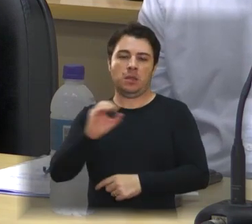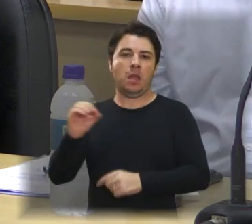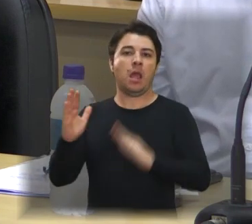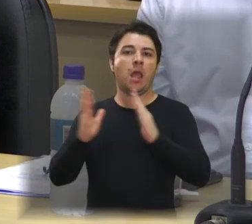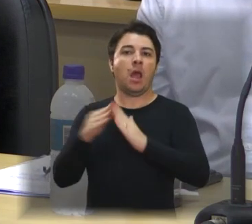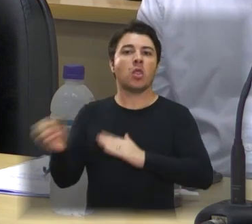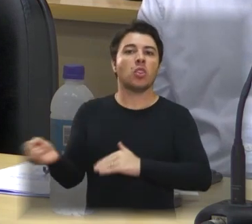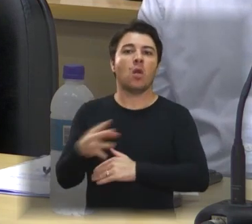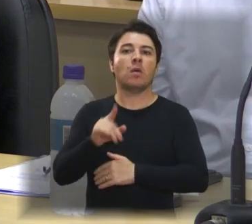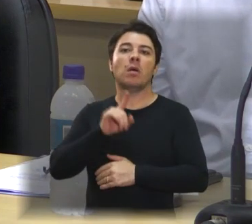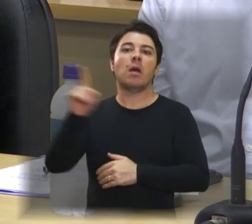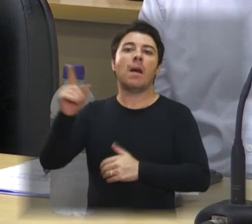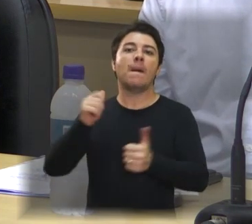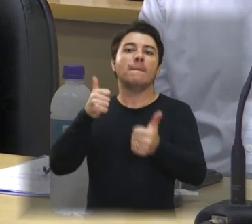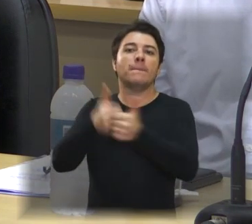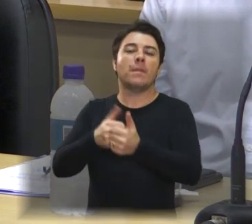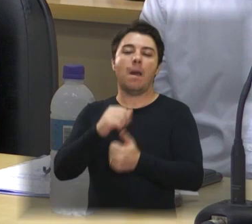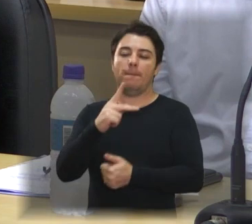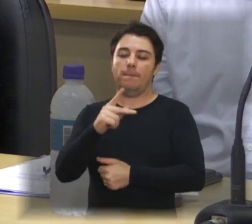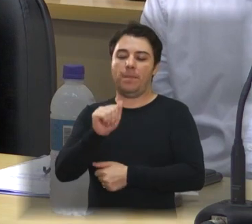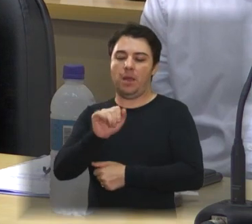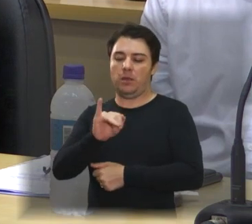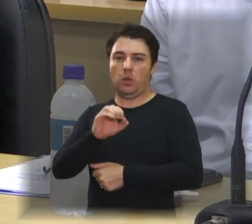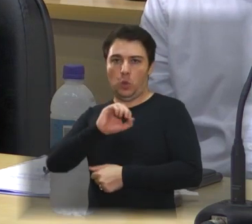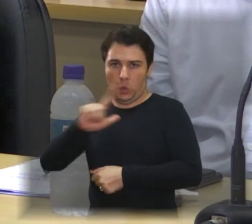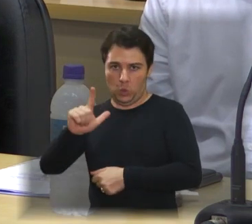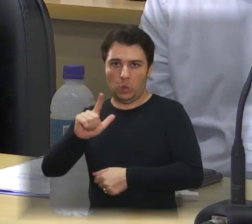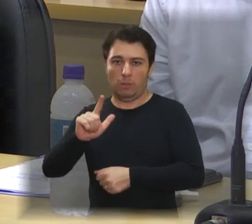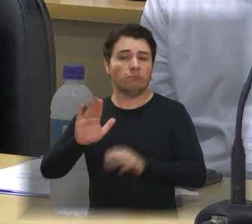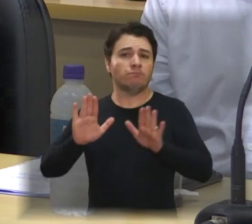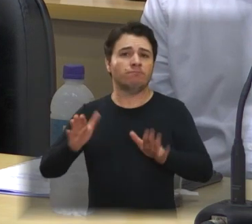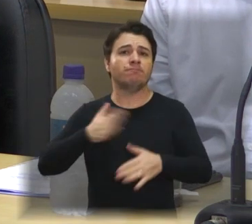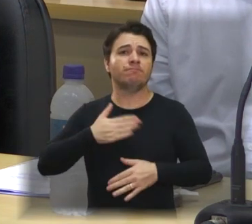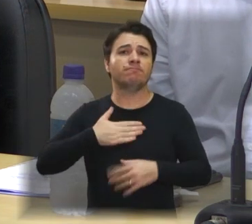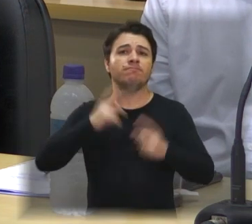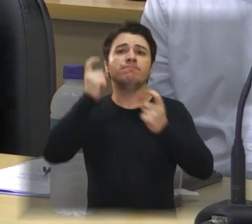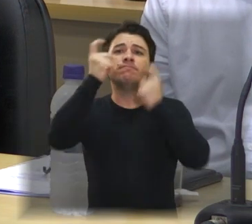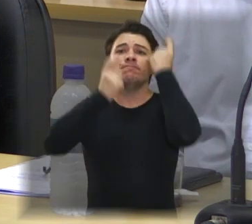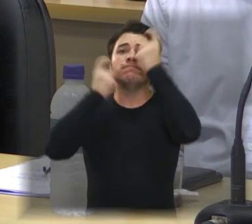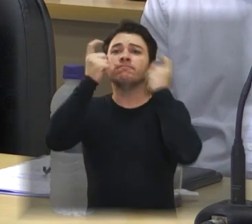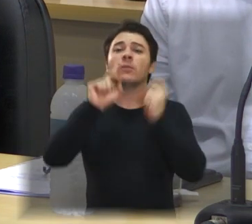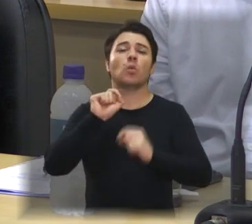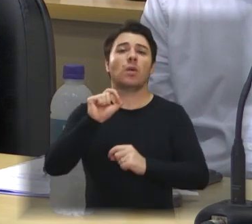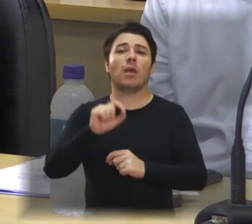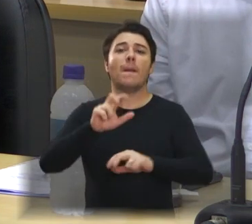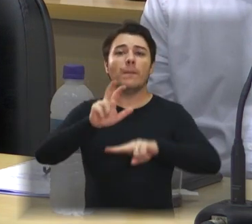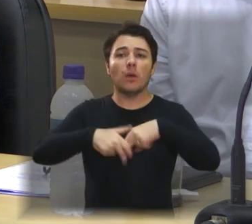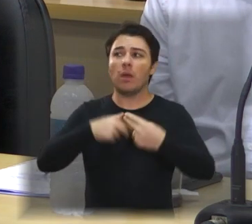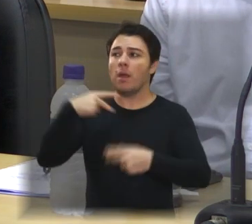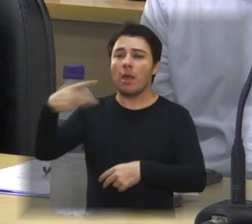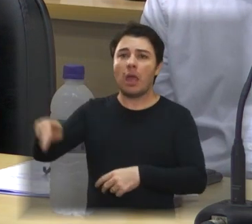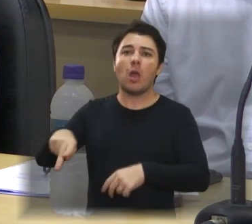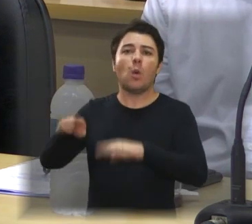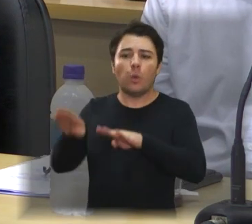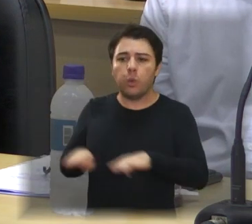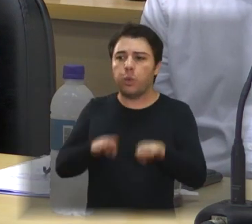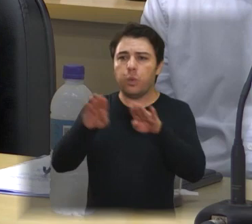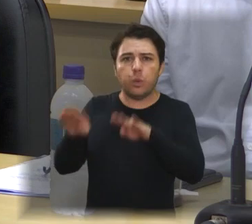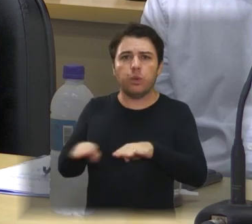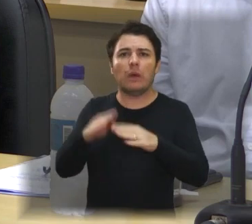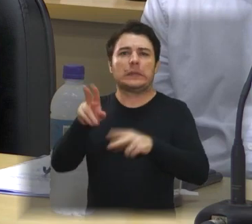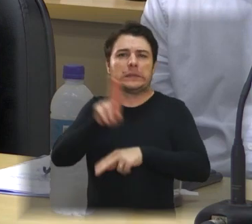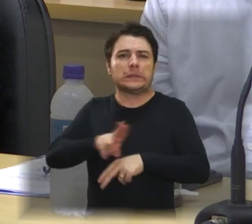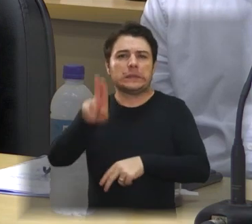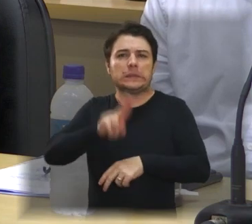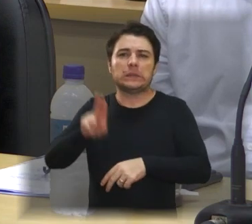que foram entregues ao lado do águas do Paiol a preocupação era que o aumento do consumo na região Poderia gerar